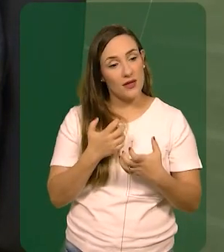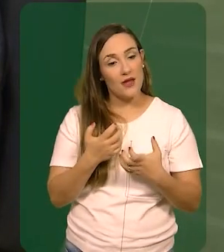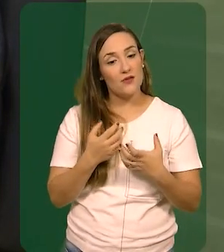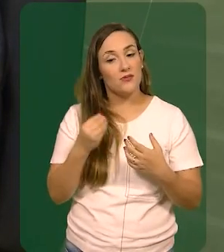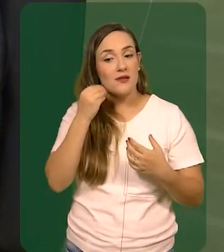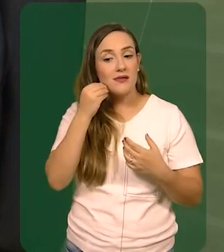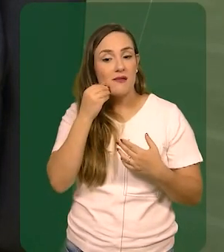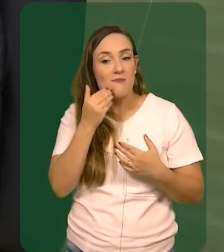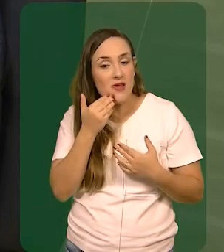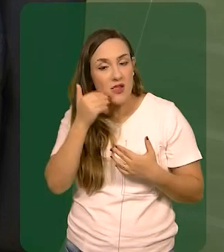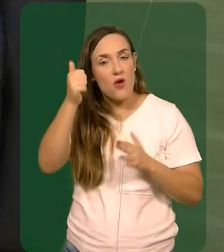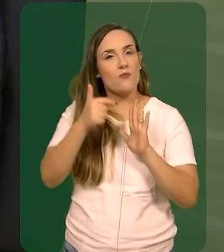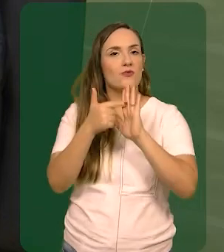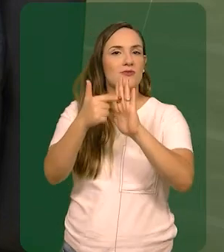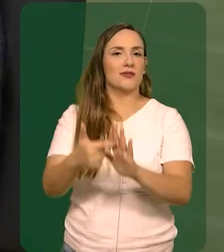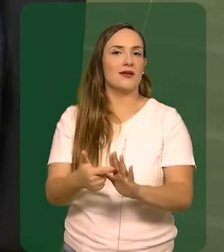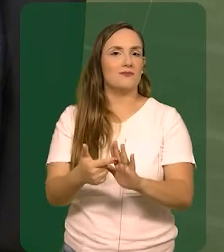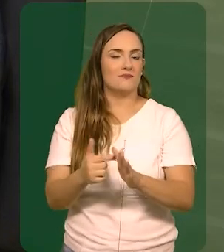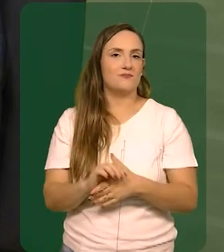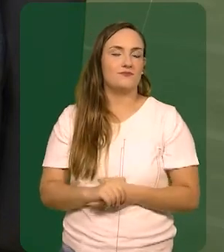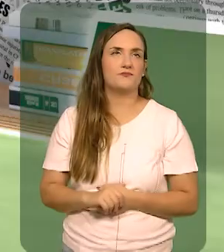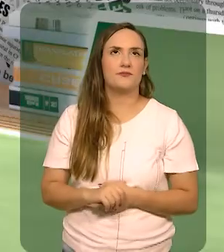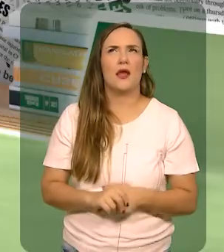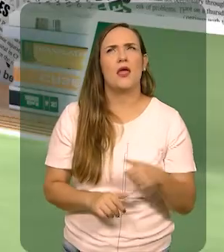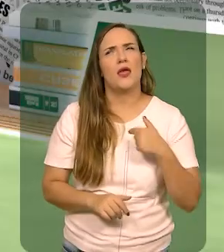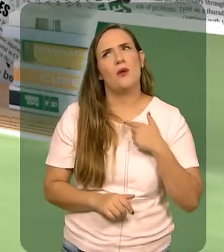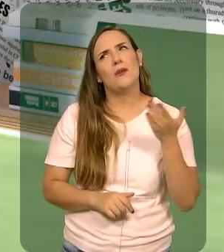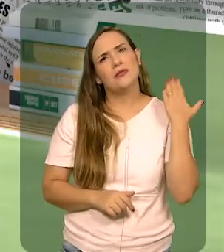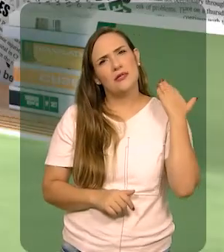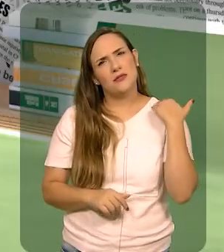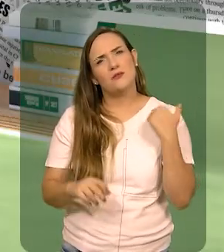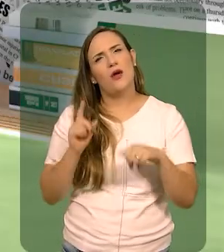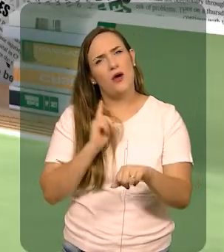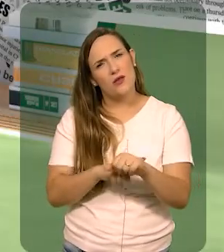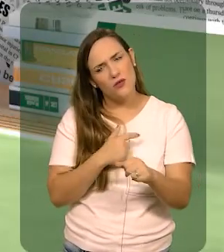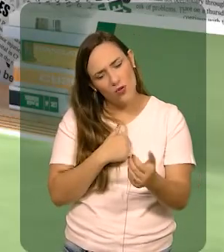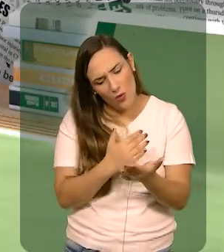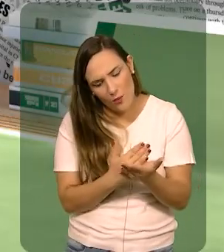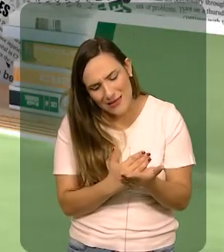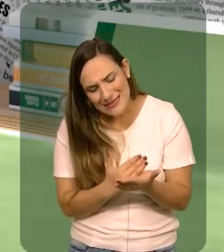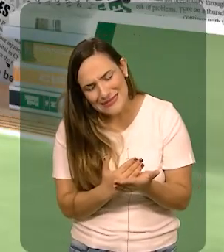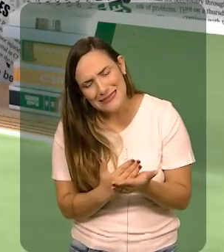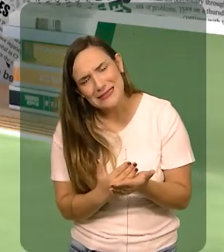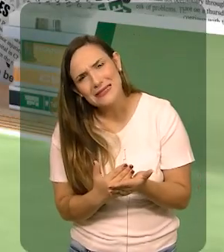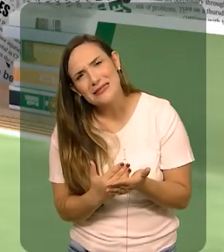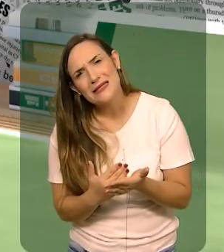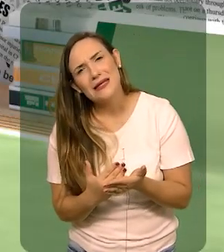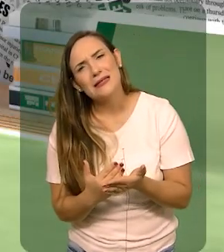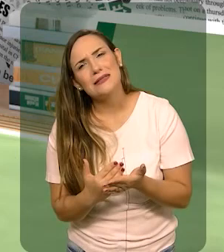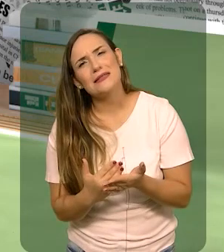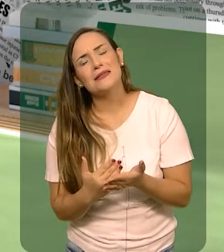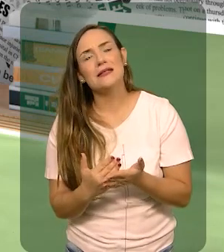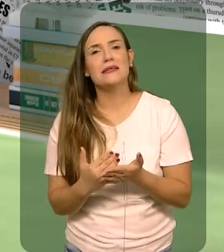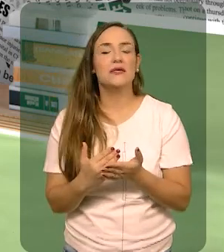melhor. Por que eu falo nutrir? Eu, no começo